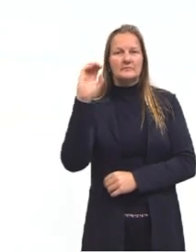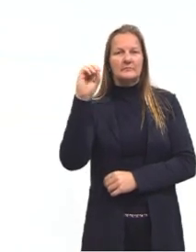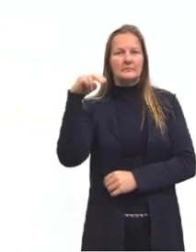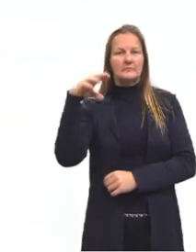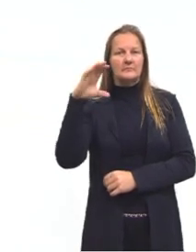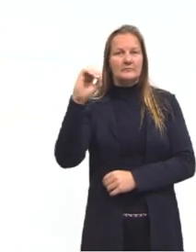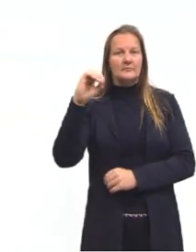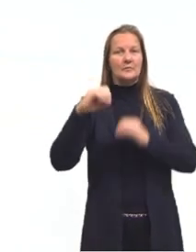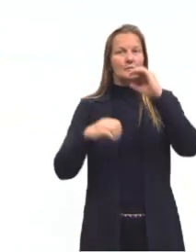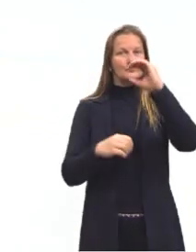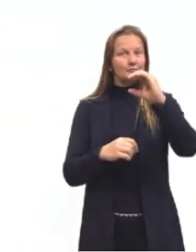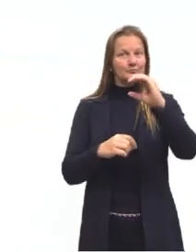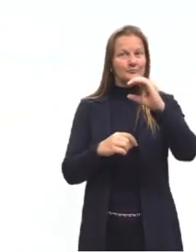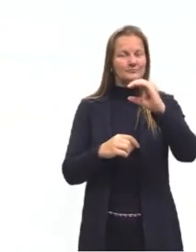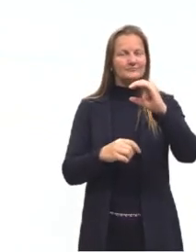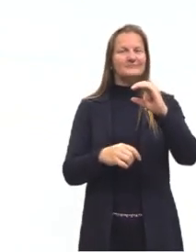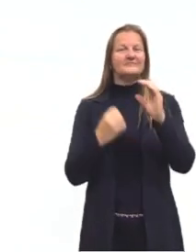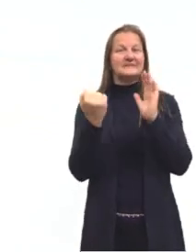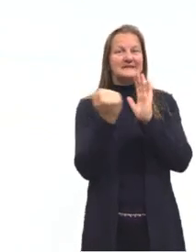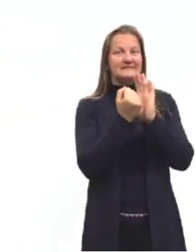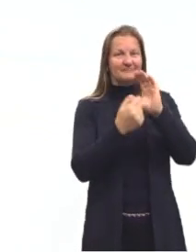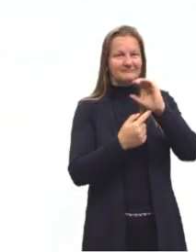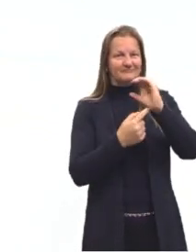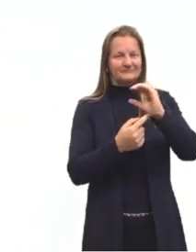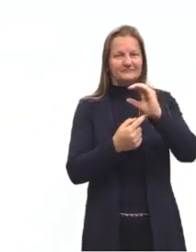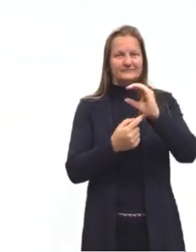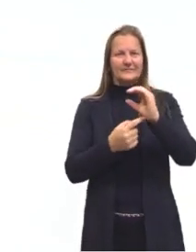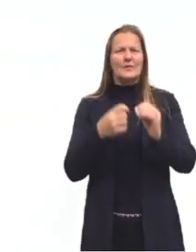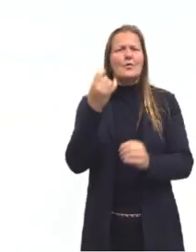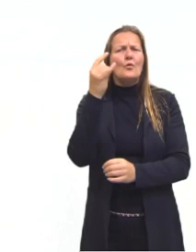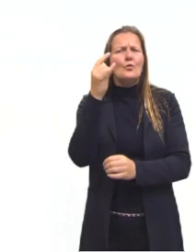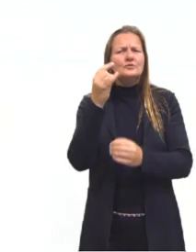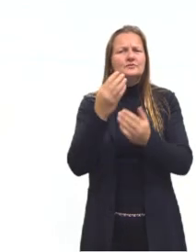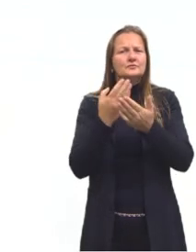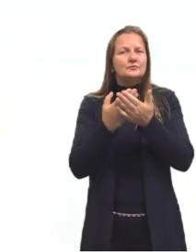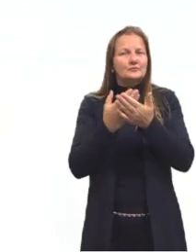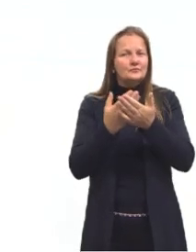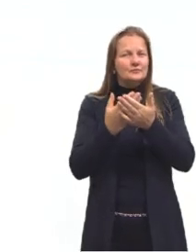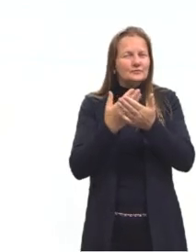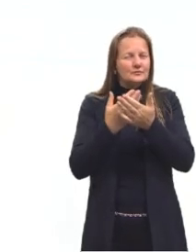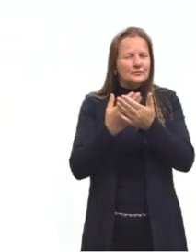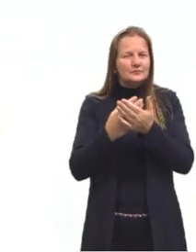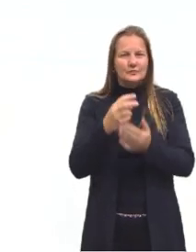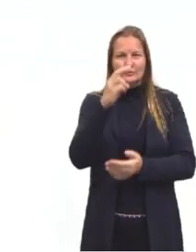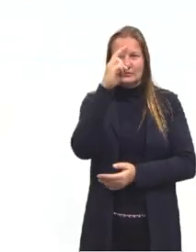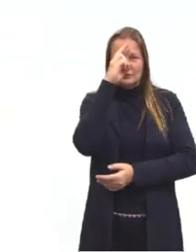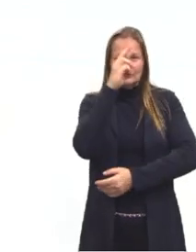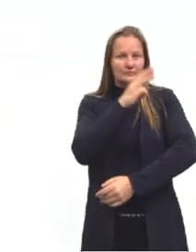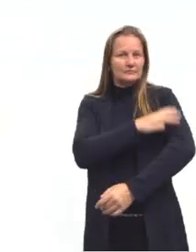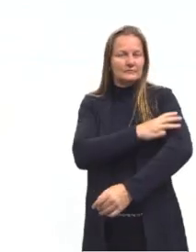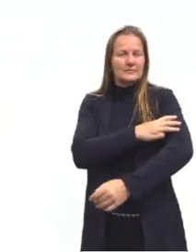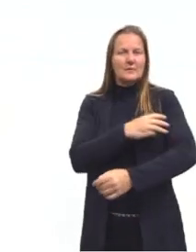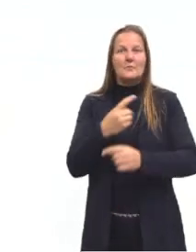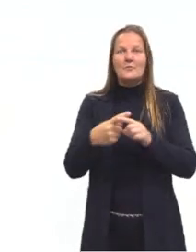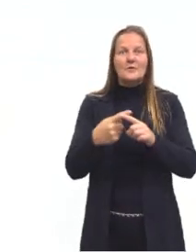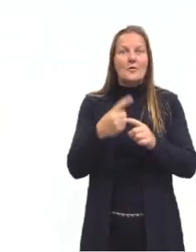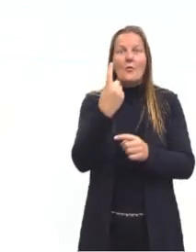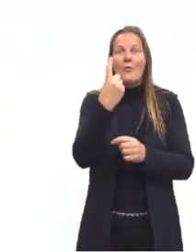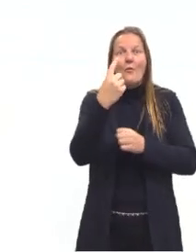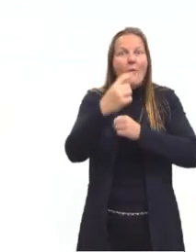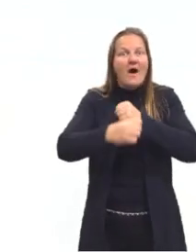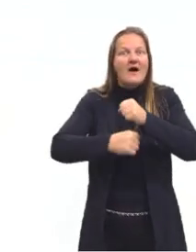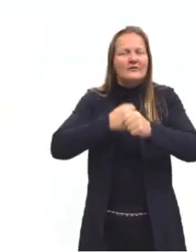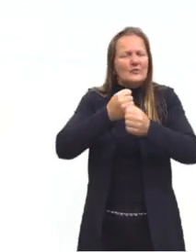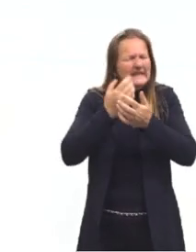ano de química né quem estudou aí ensino médio nos últimos anos viu no terceiro ano do ensino médio 1 ano inteirinho